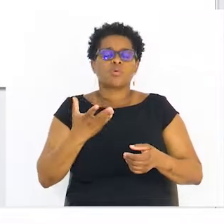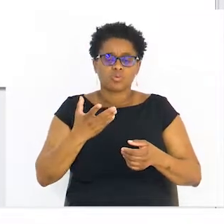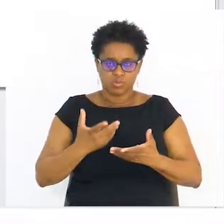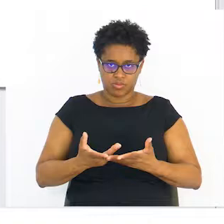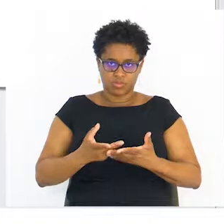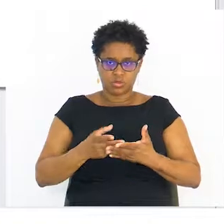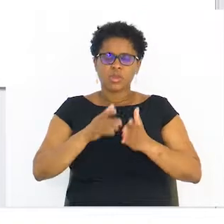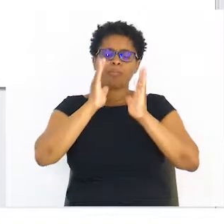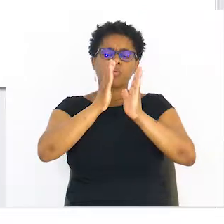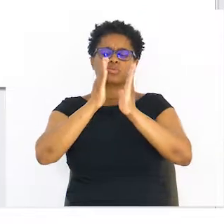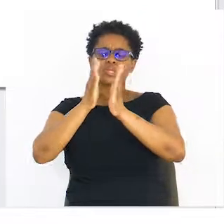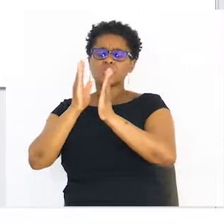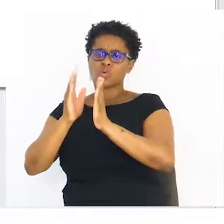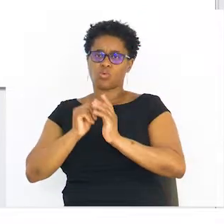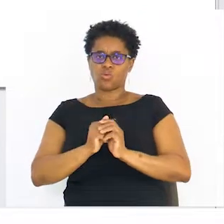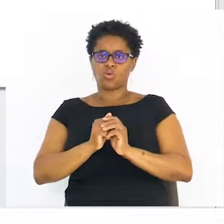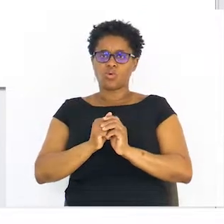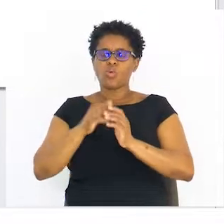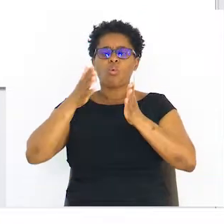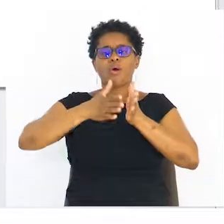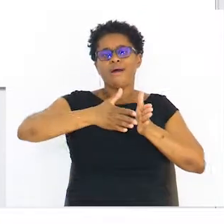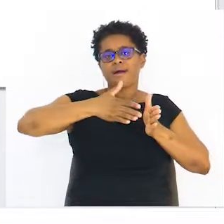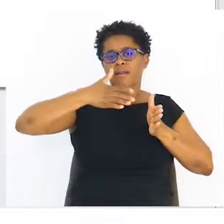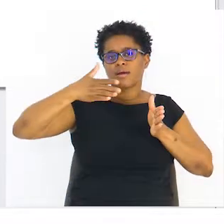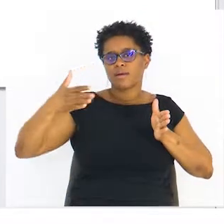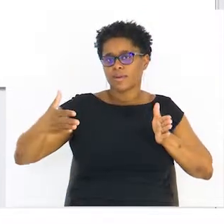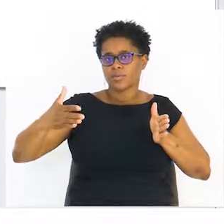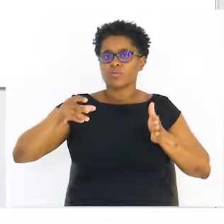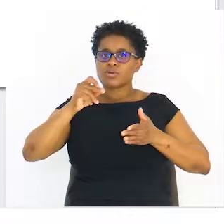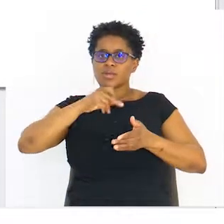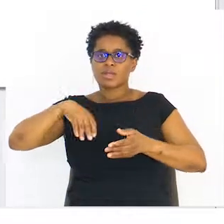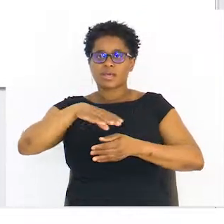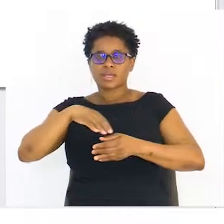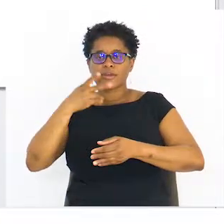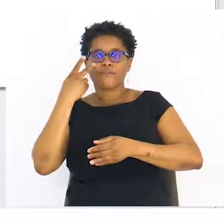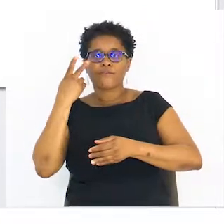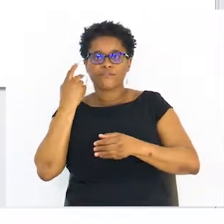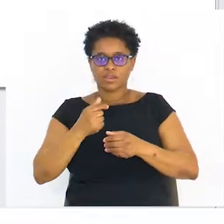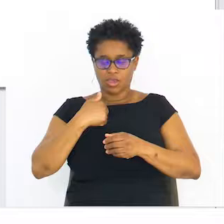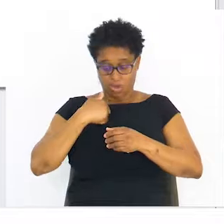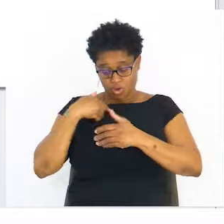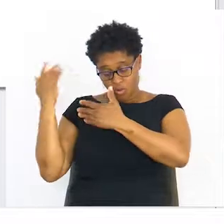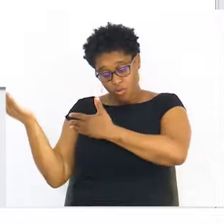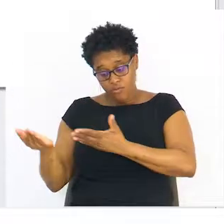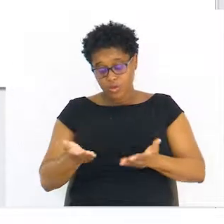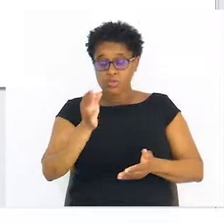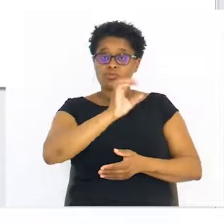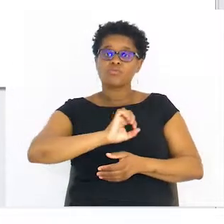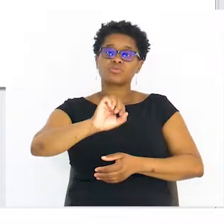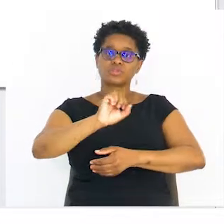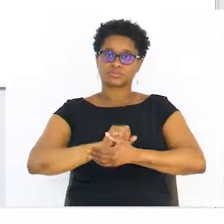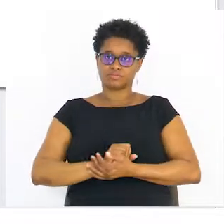como então que processou o alargamento das áreas habitadas, eu vos